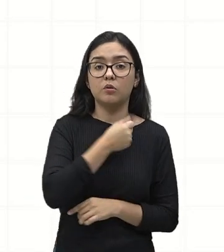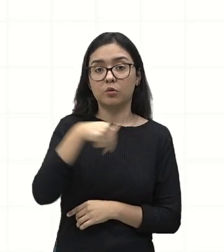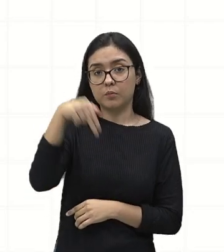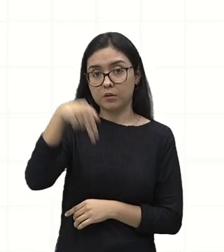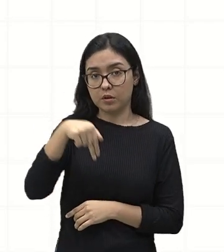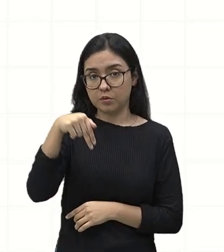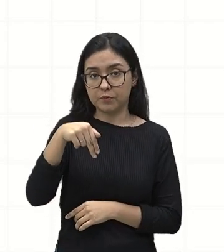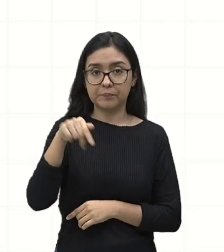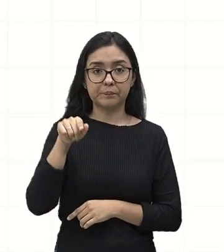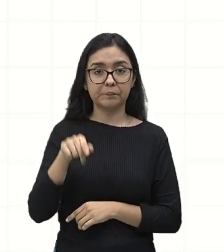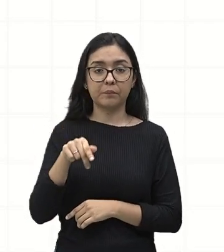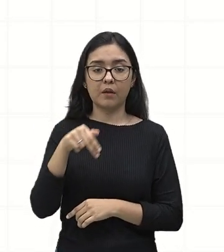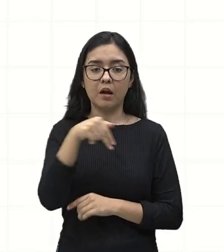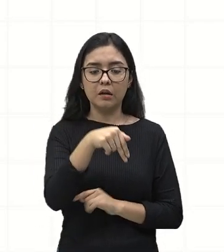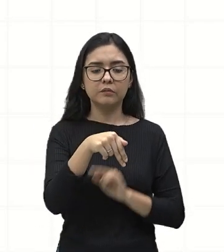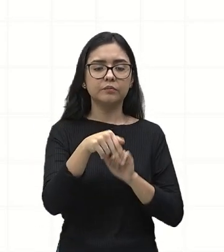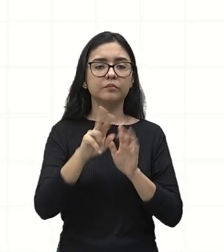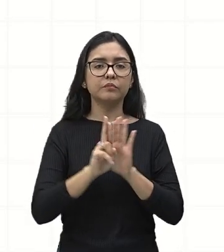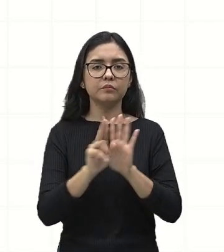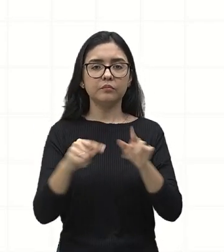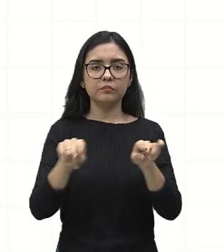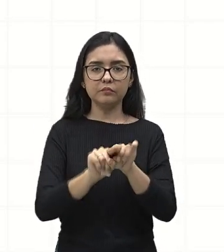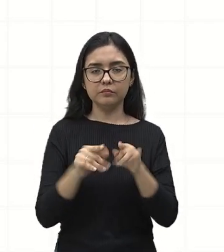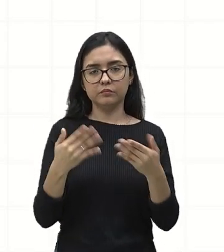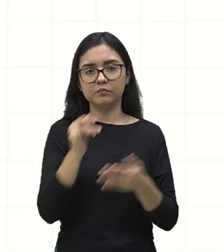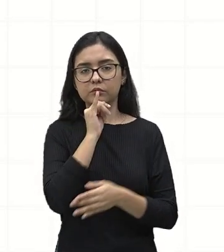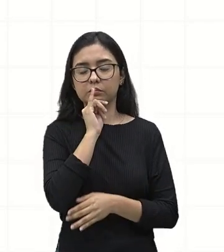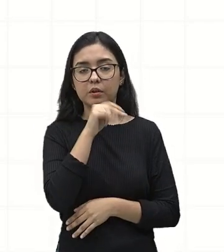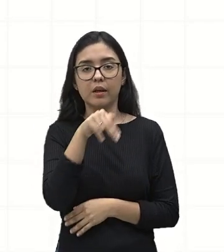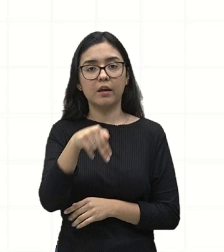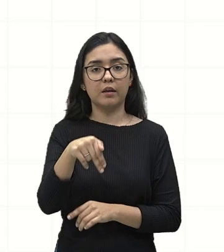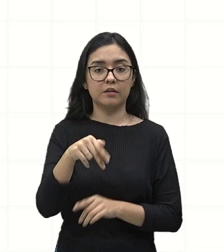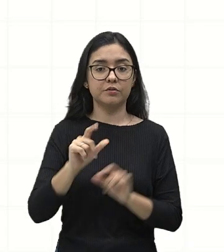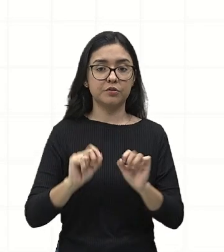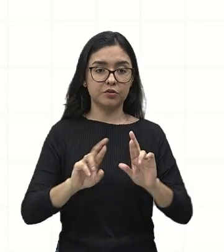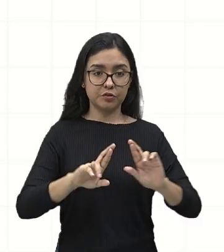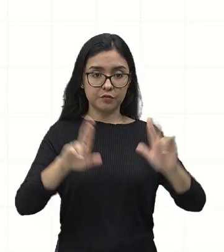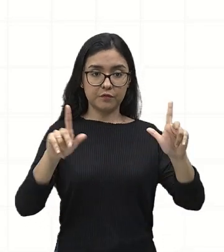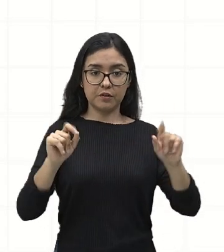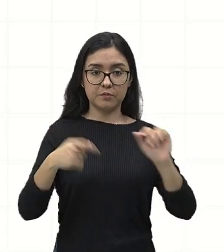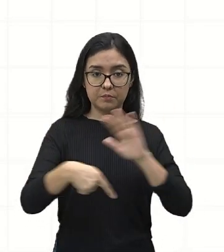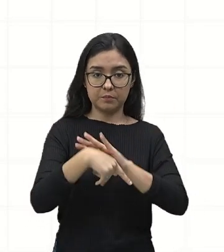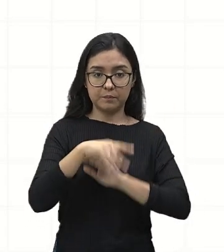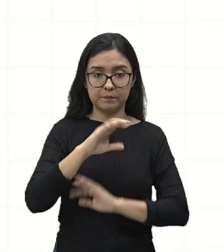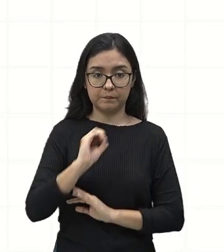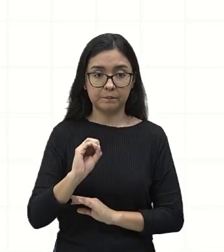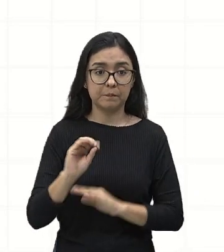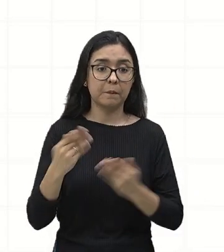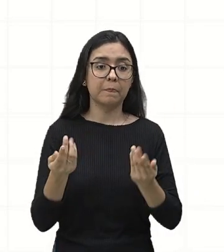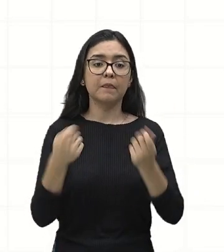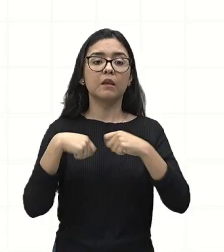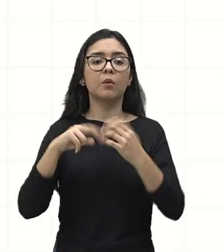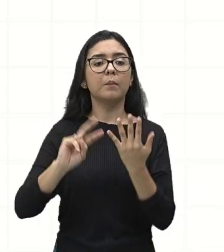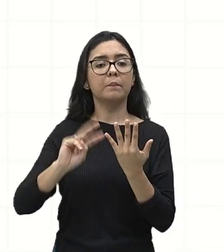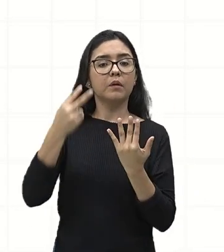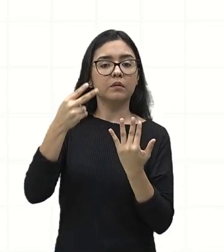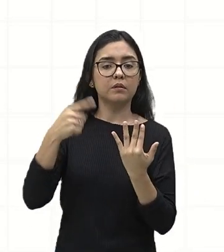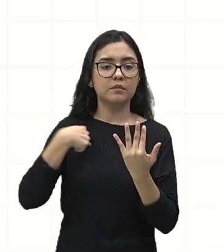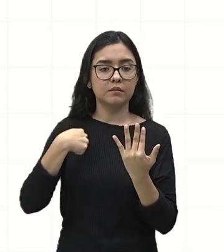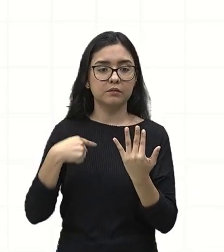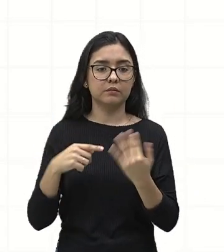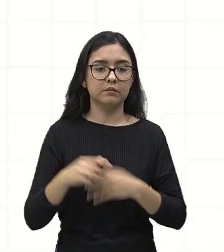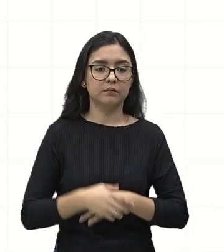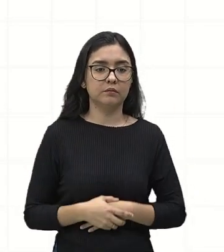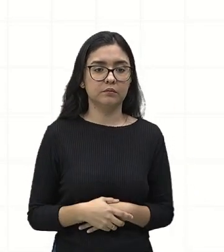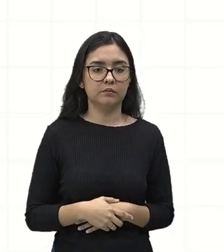N, tal que N diferente de zero, a potência, e aqui ó, nós